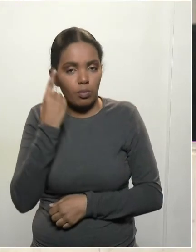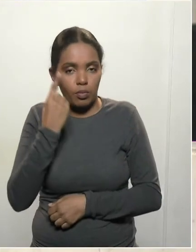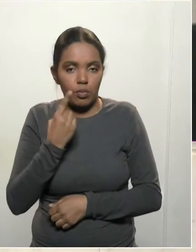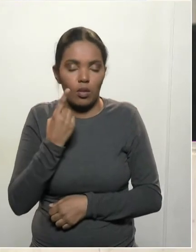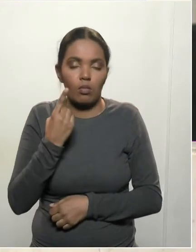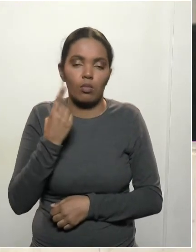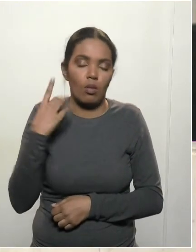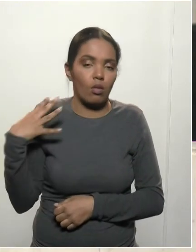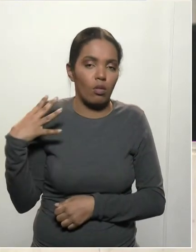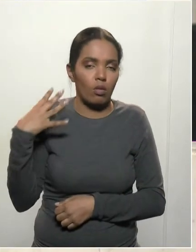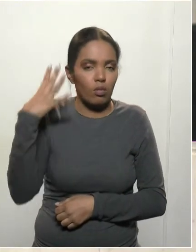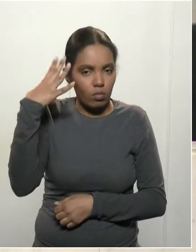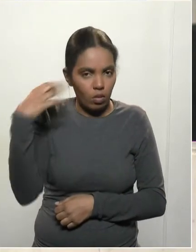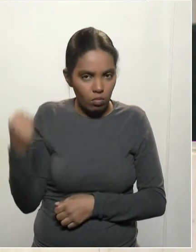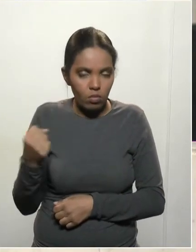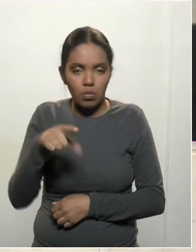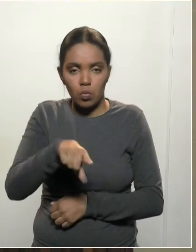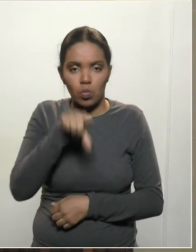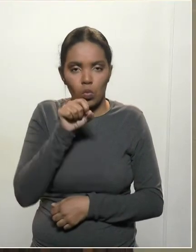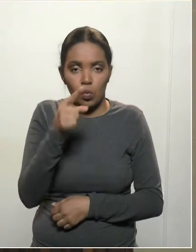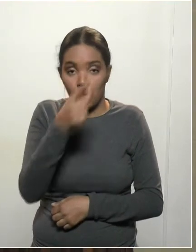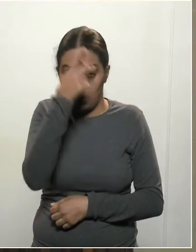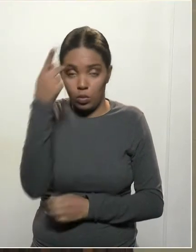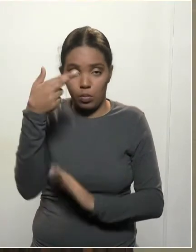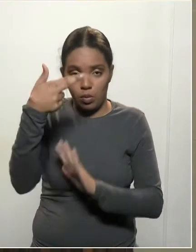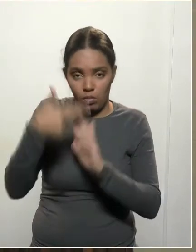relator para as emendas.